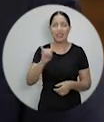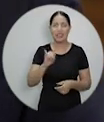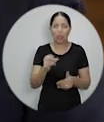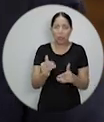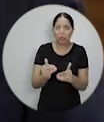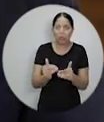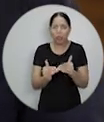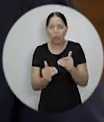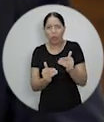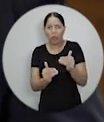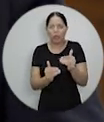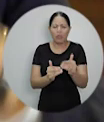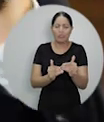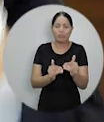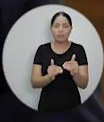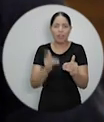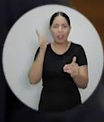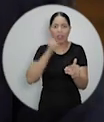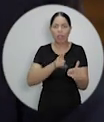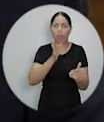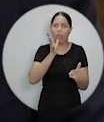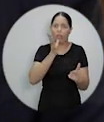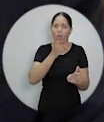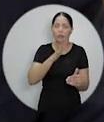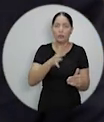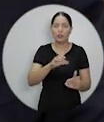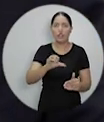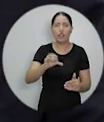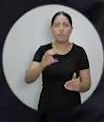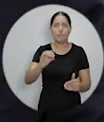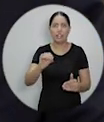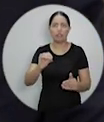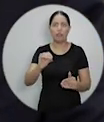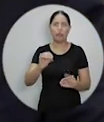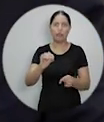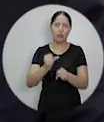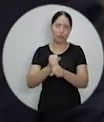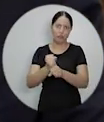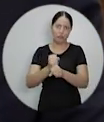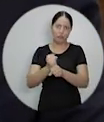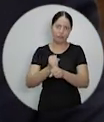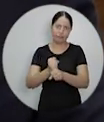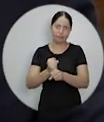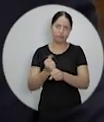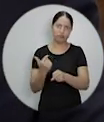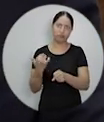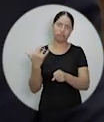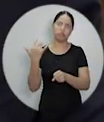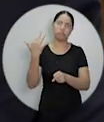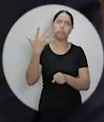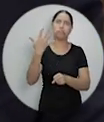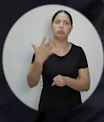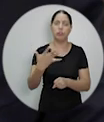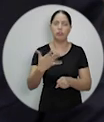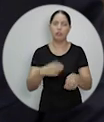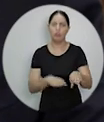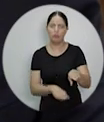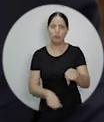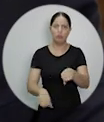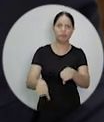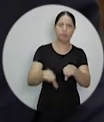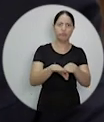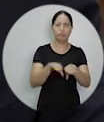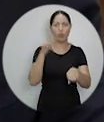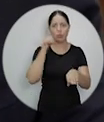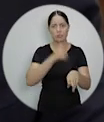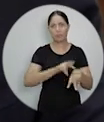nós demoraríamos ainda 90 anos para chegar na paridade de gênero, que é justo, que é o que é buscado, em especial